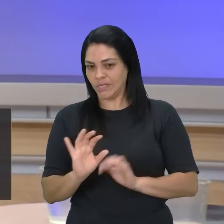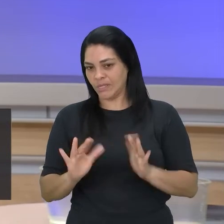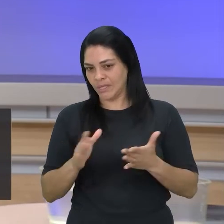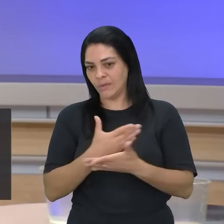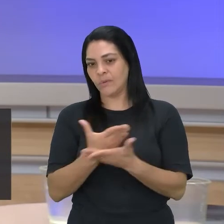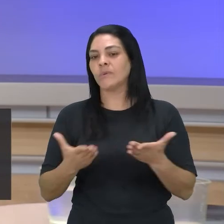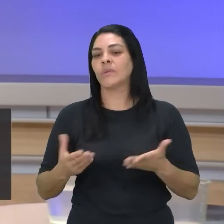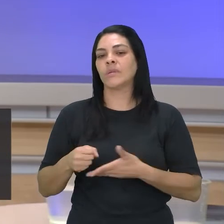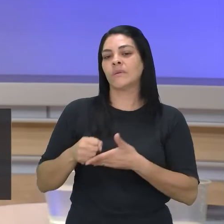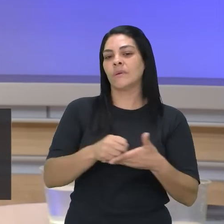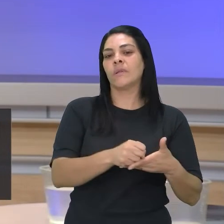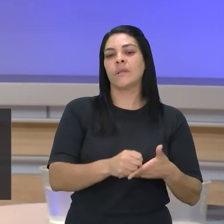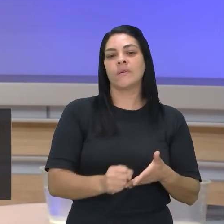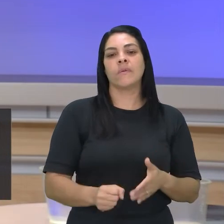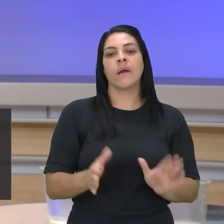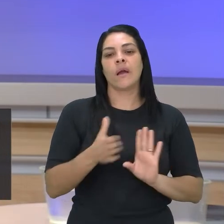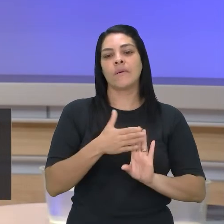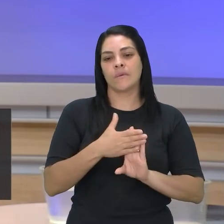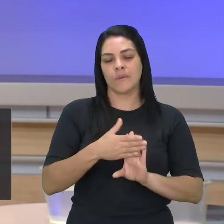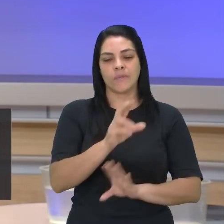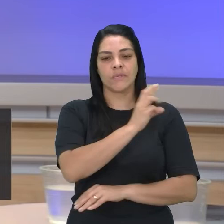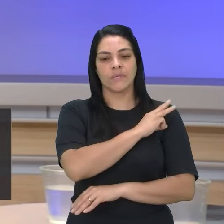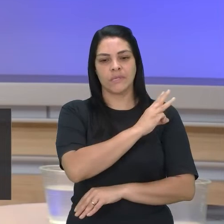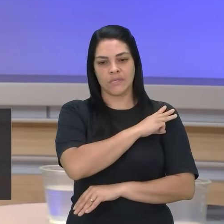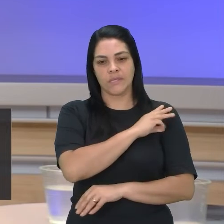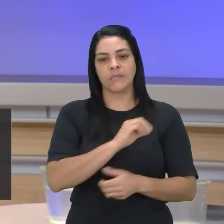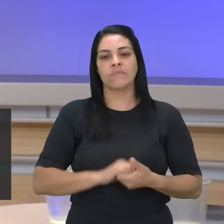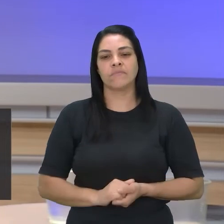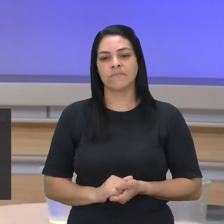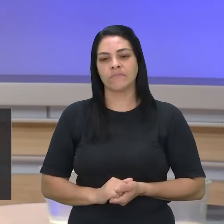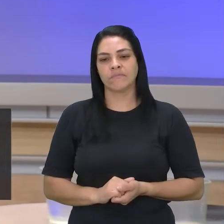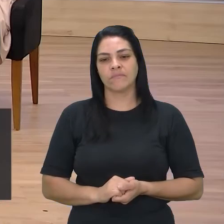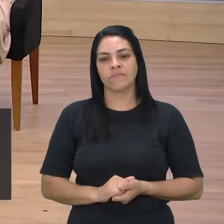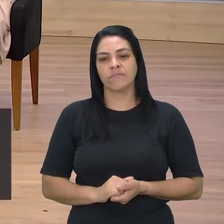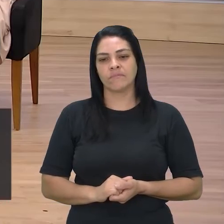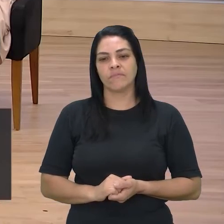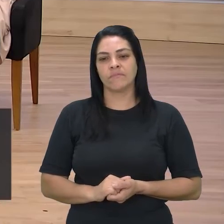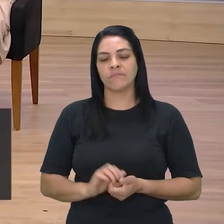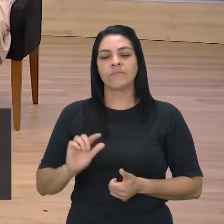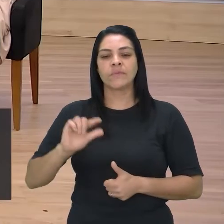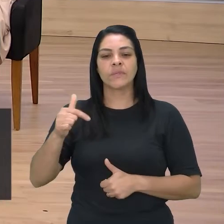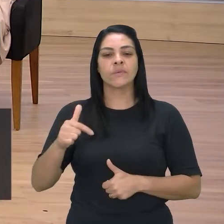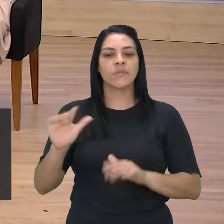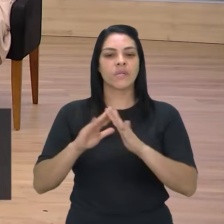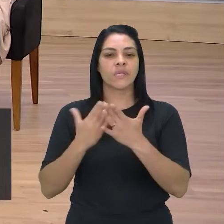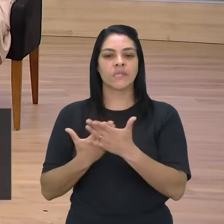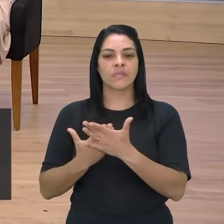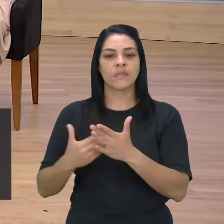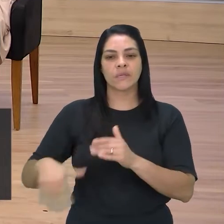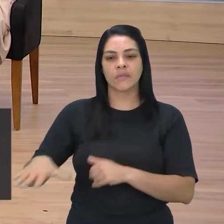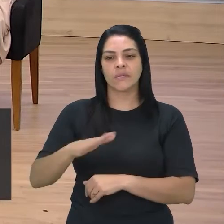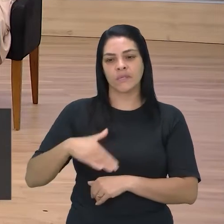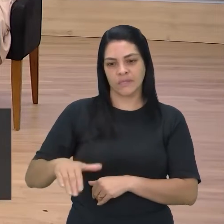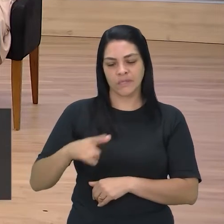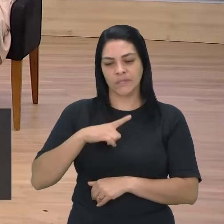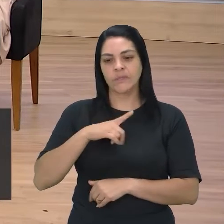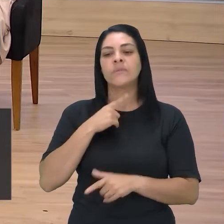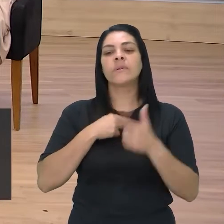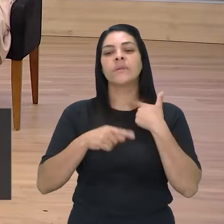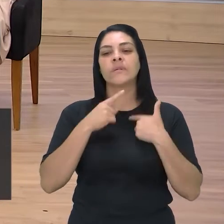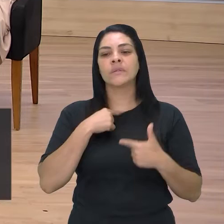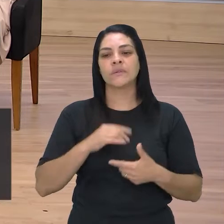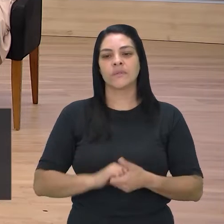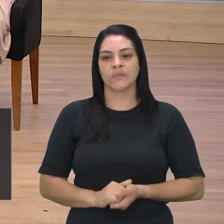ainda vai levar essa proposta de... Mas caso outras escolas da rede se interessam